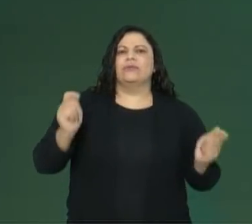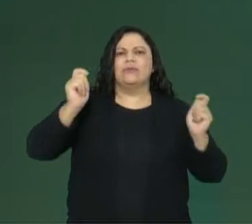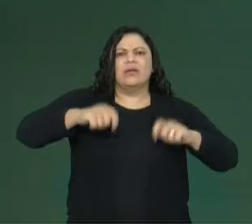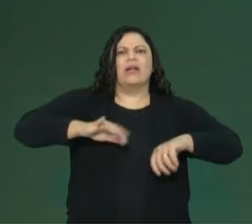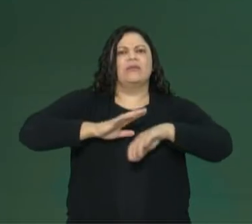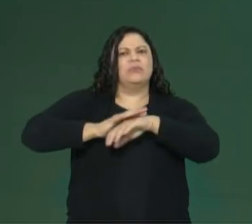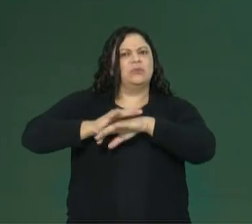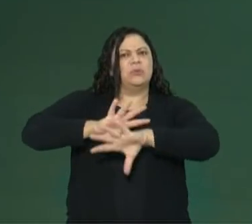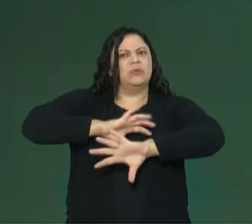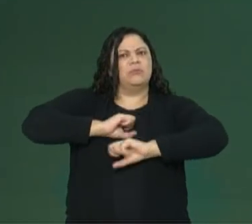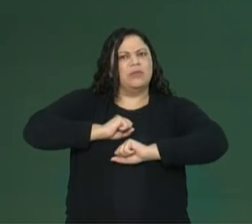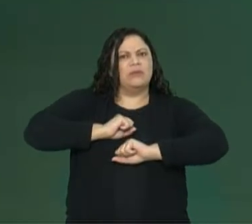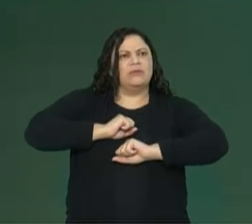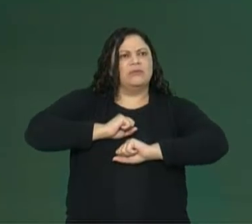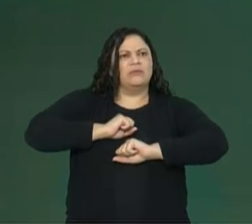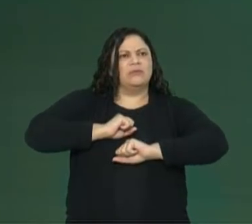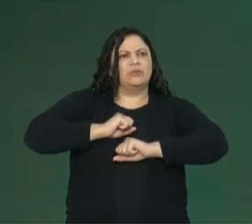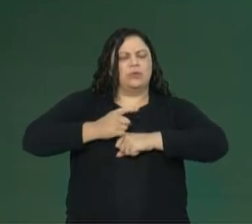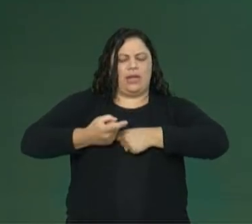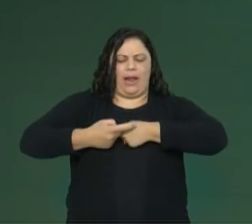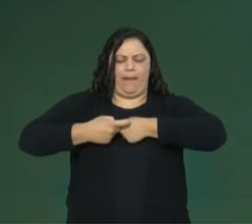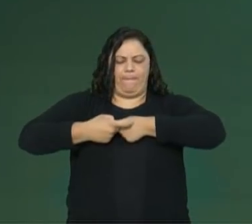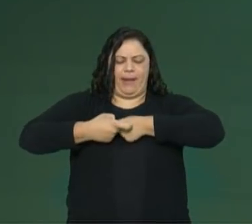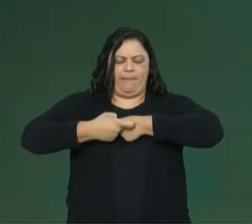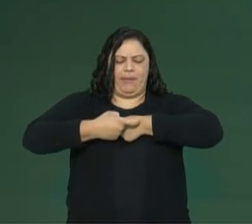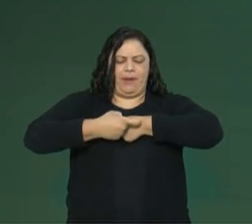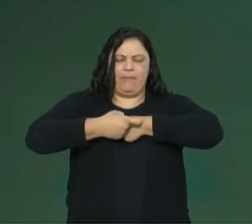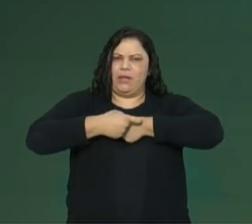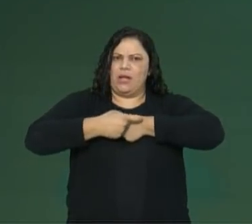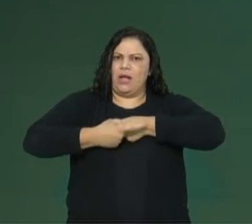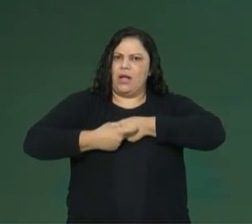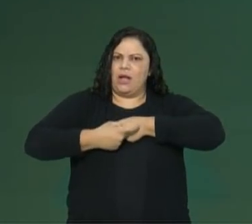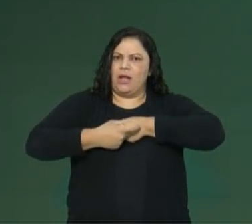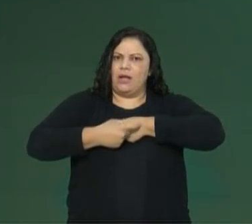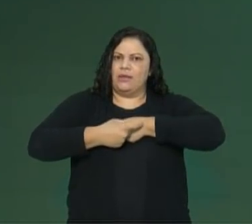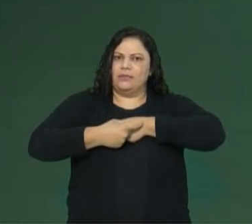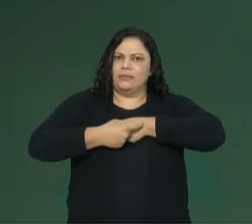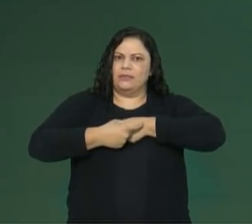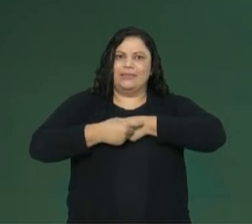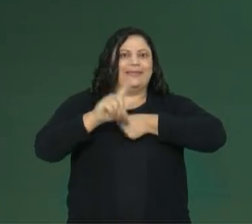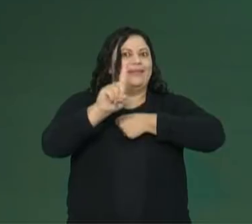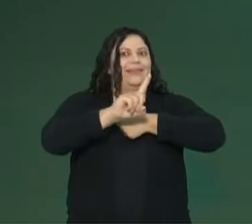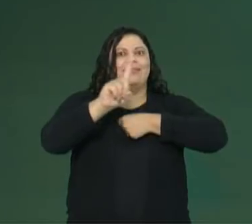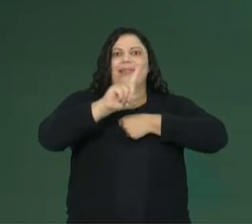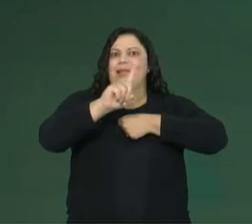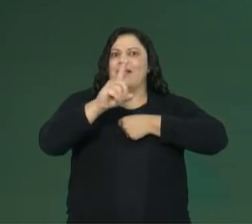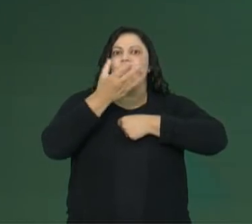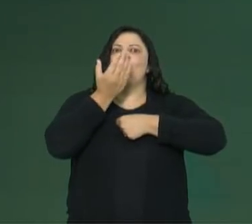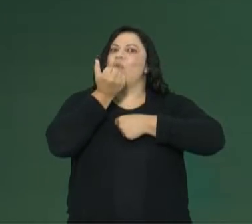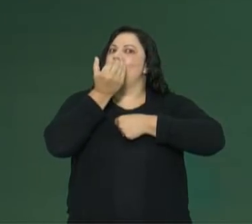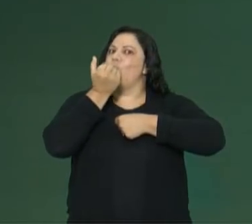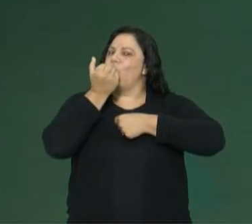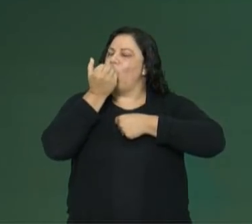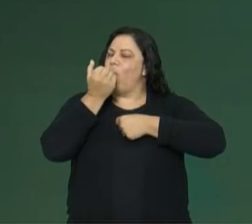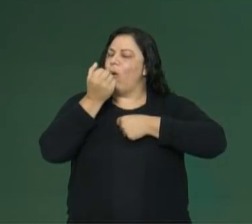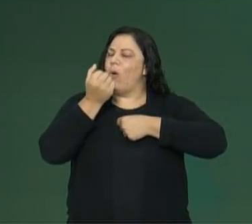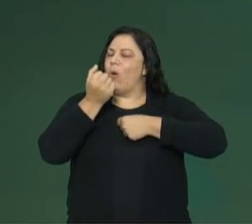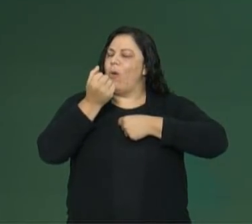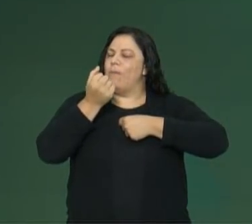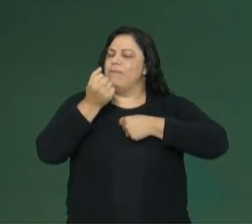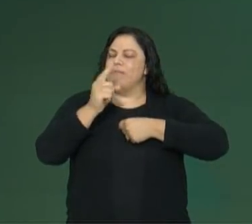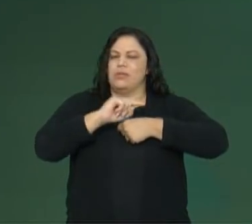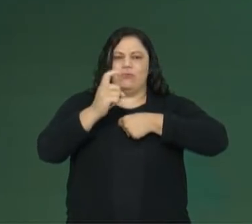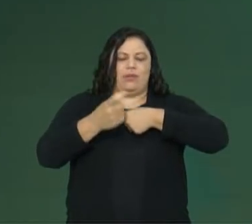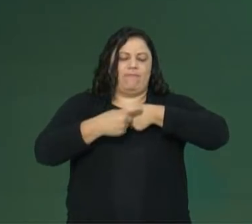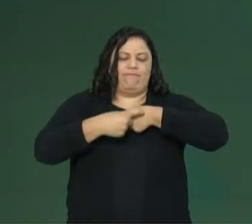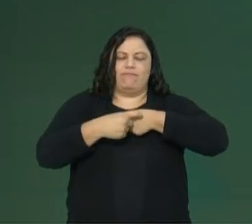transmitida através da penetração da larva. É transmitida através da ingestão do ovo. Não tem penetração de